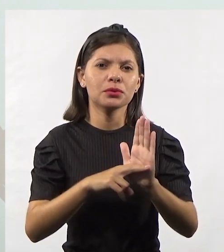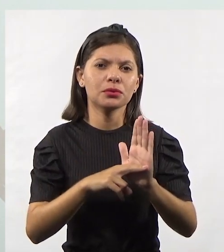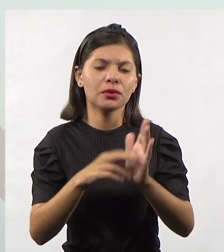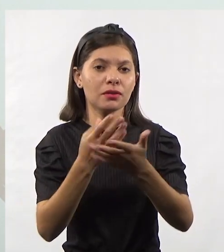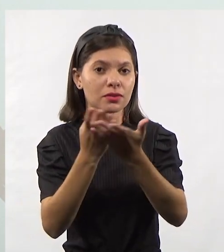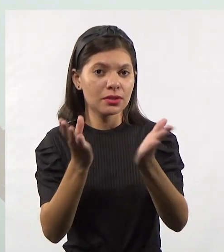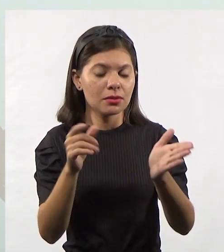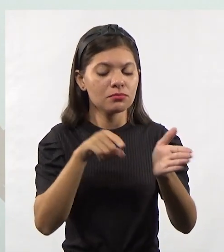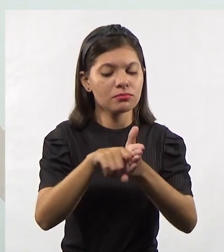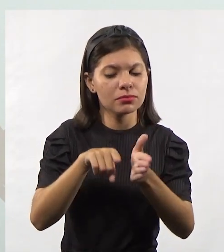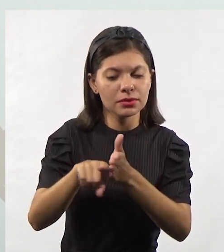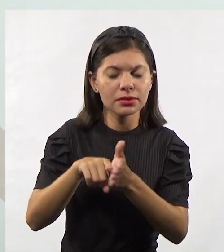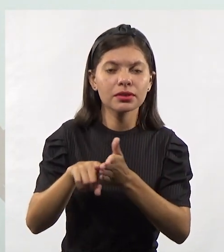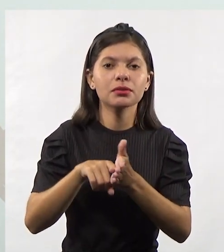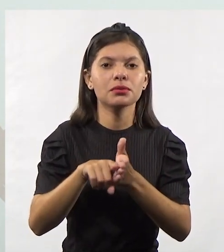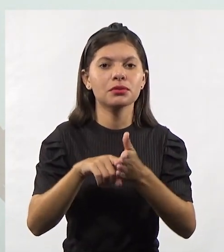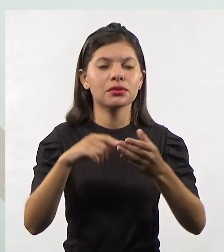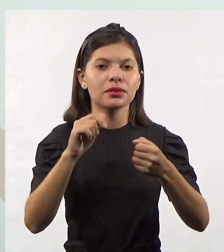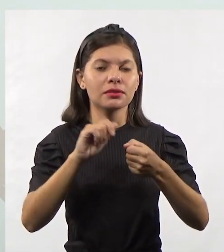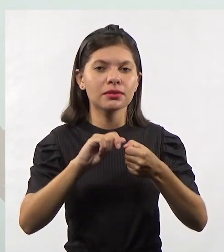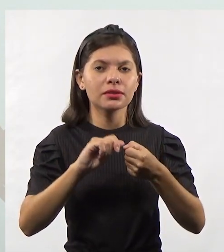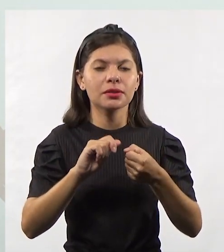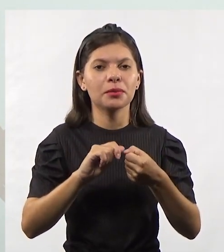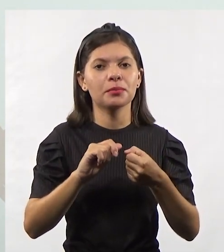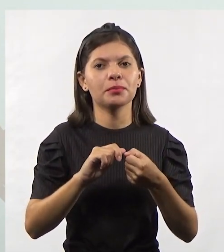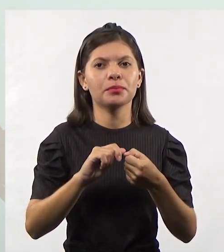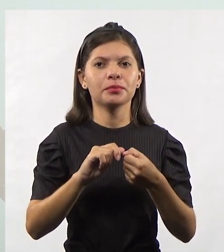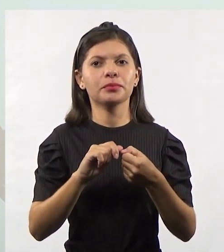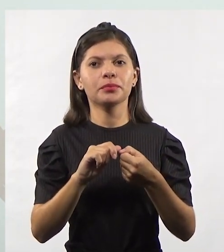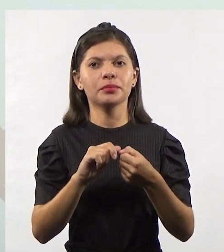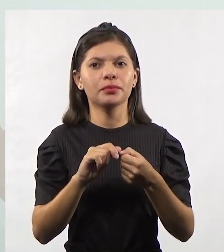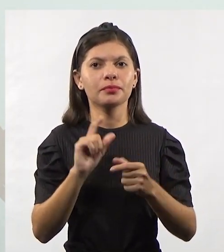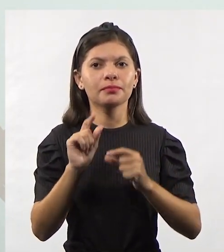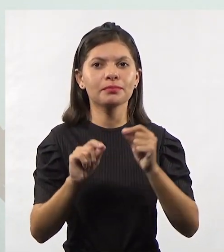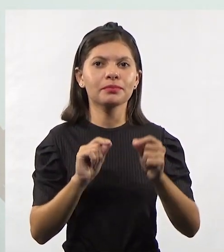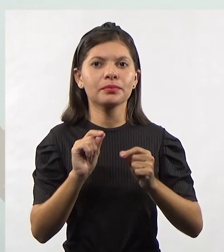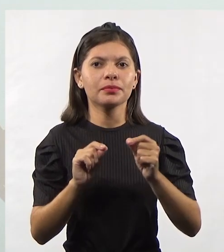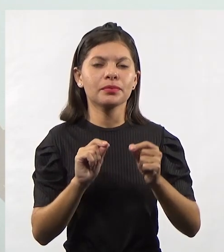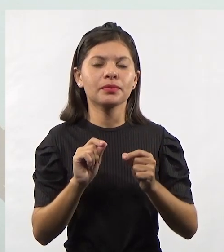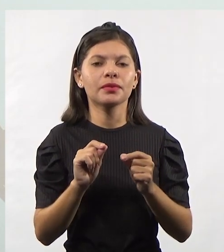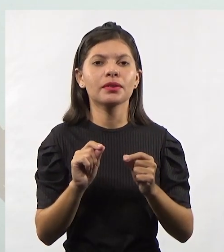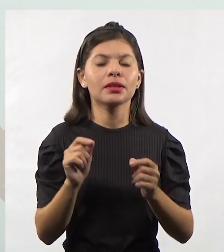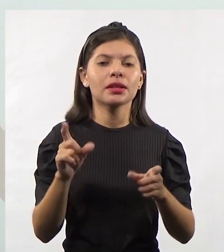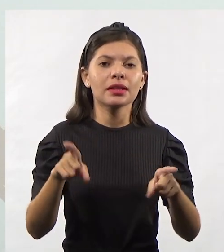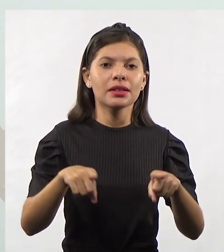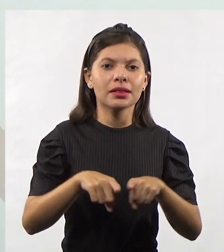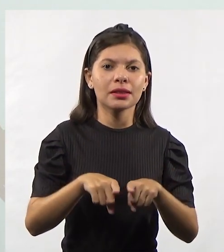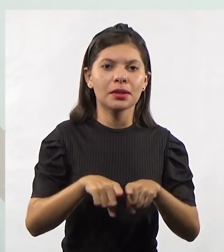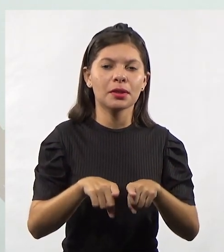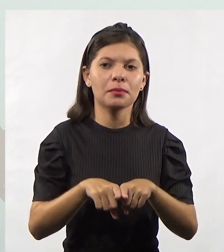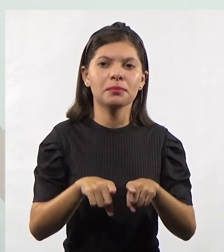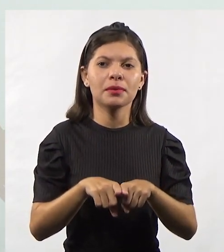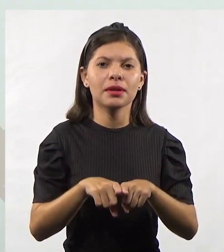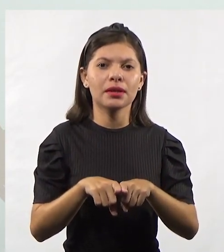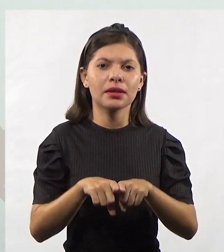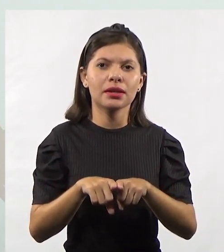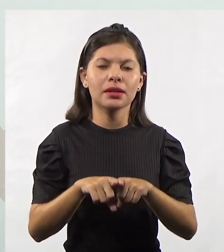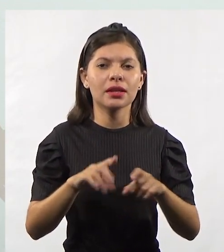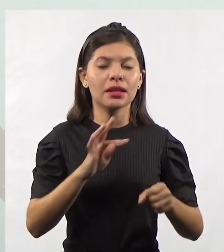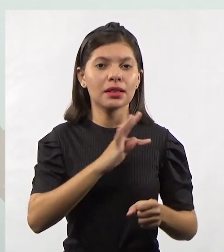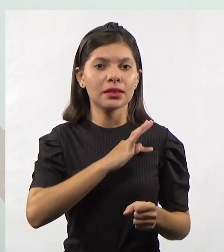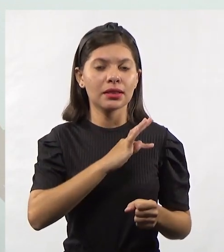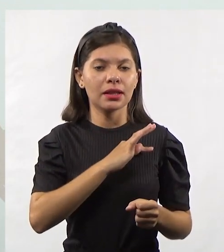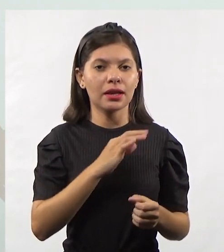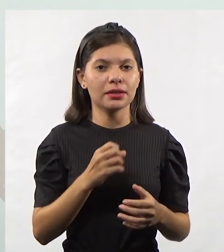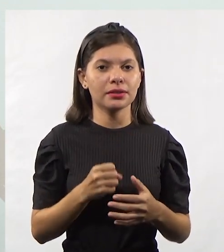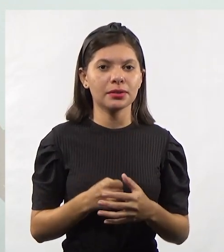marque a resposta é você o pesquisador a partir do que o participante te informar além dessas técnicas nós temos